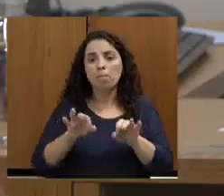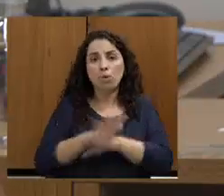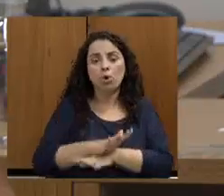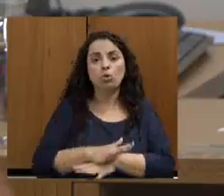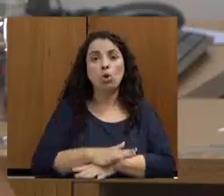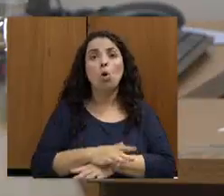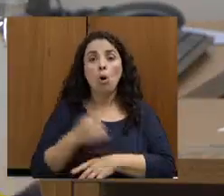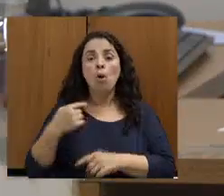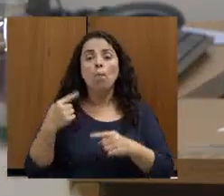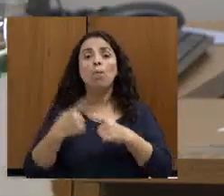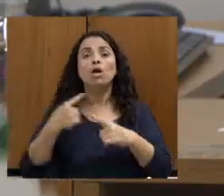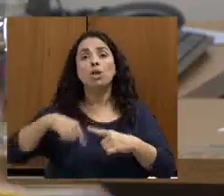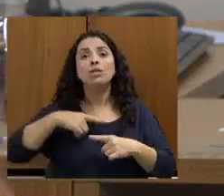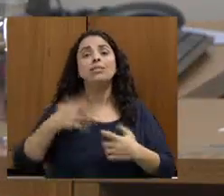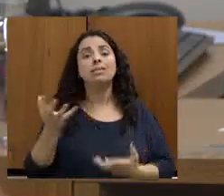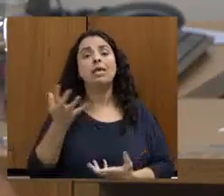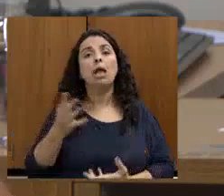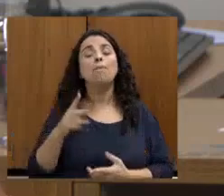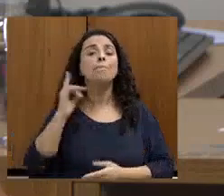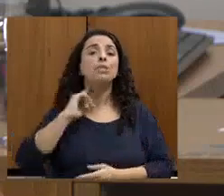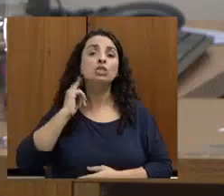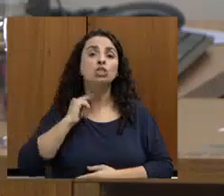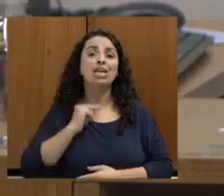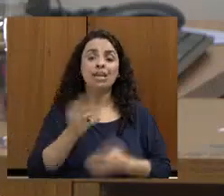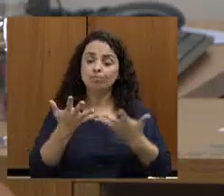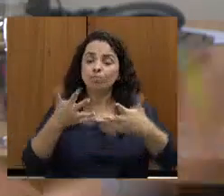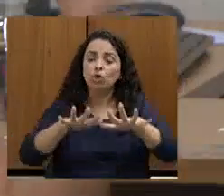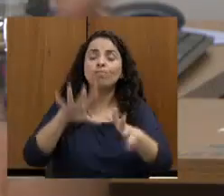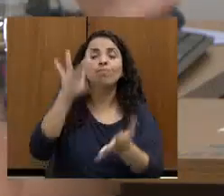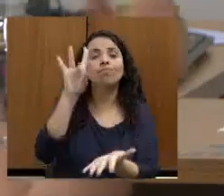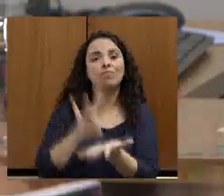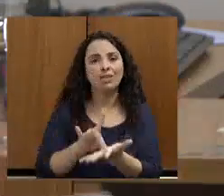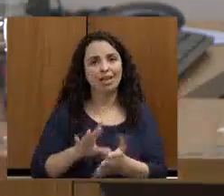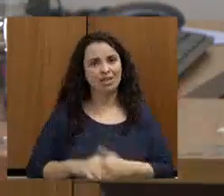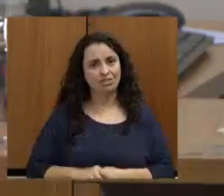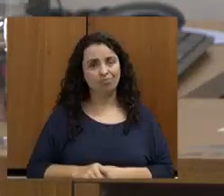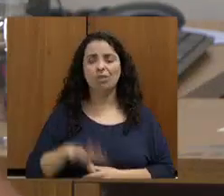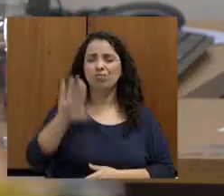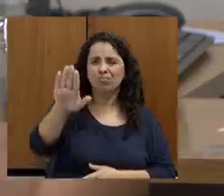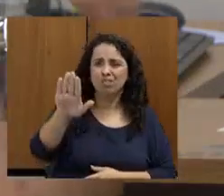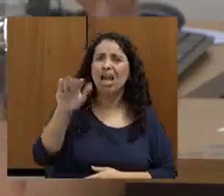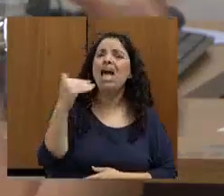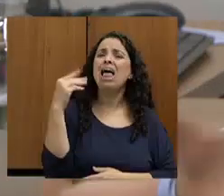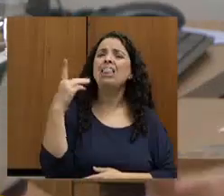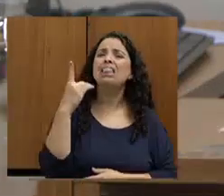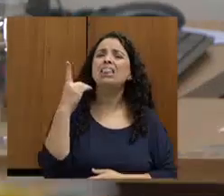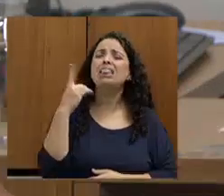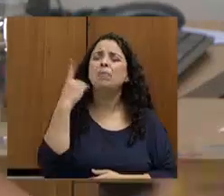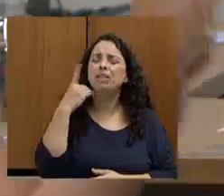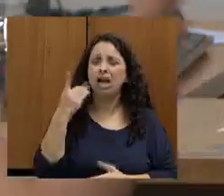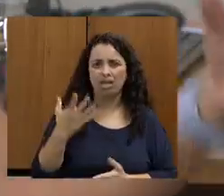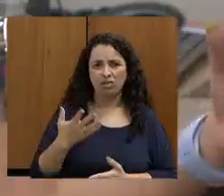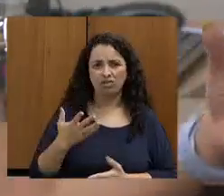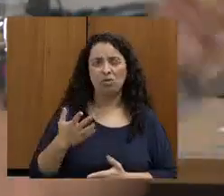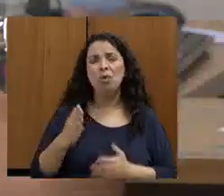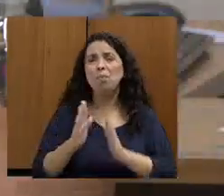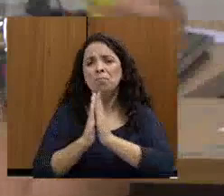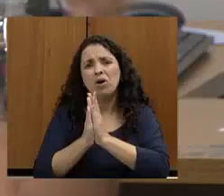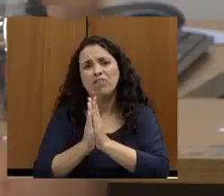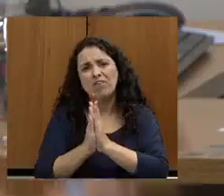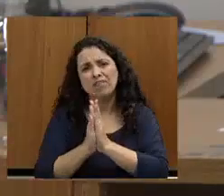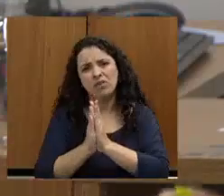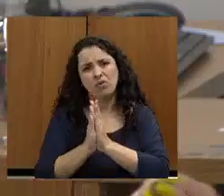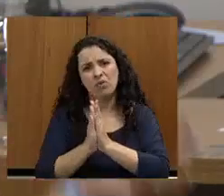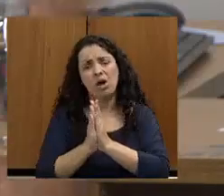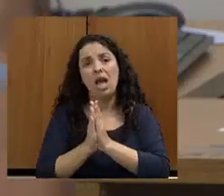Gerais seja de fato inclusiva. Porque, deputado, por gentileza, proponha leis, cobrem e